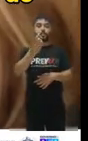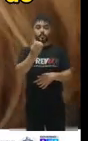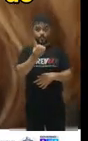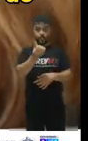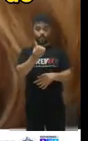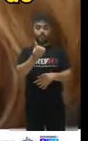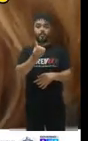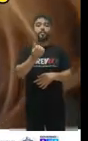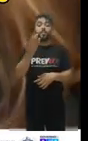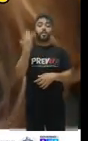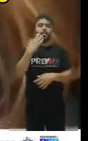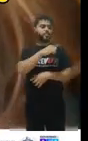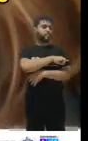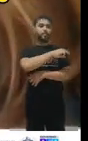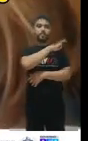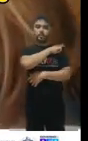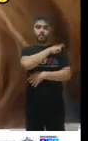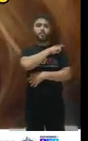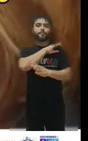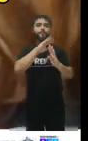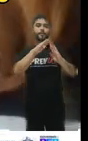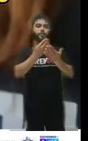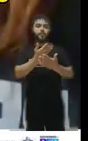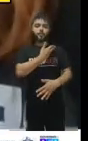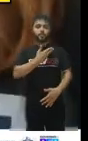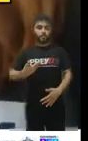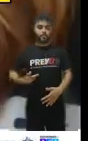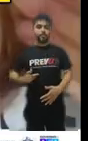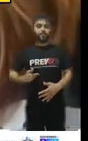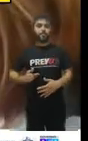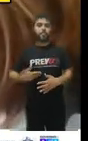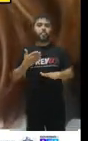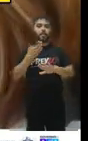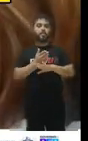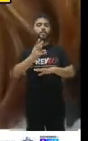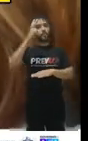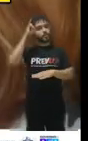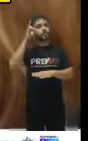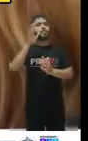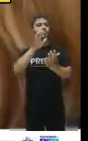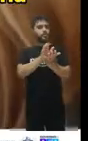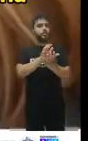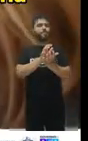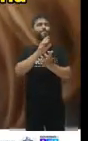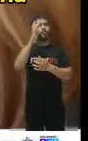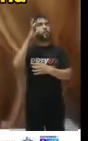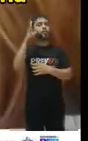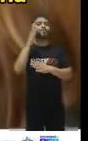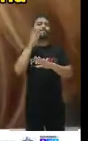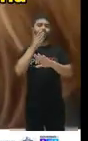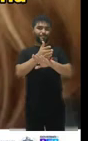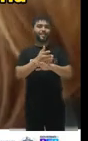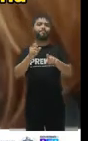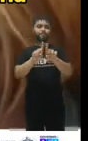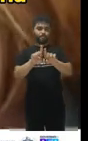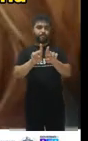médio. E sempre fui estudante de escola pública, né? Então, eu entrei no Prevup com um sonho, com o objetivo de